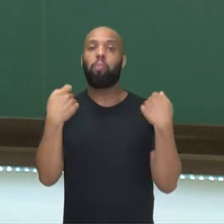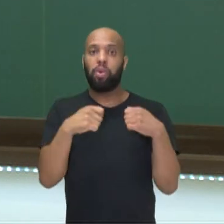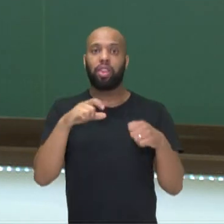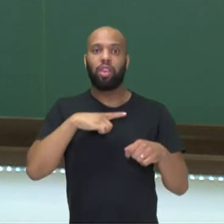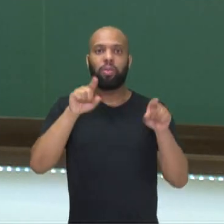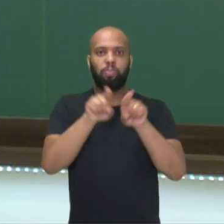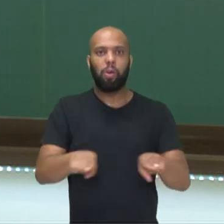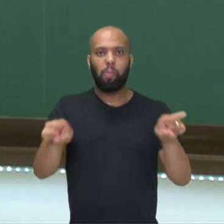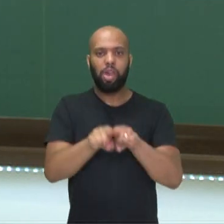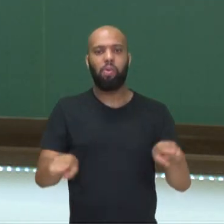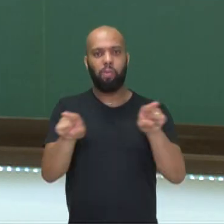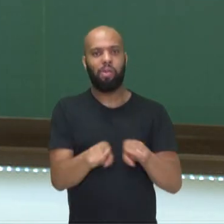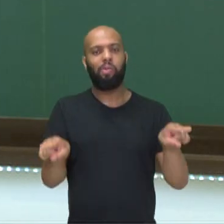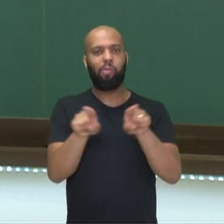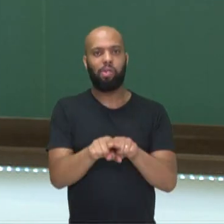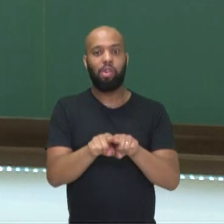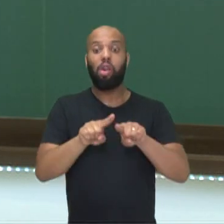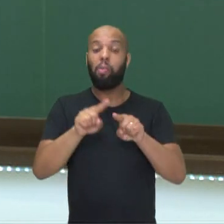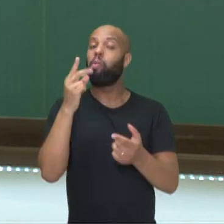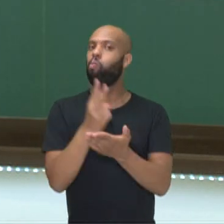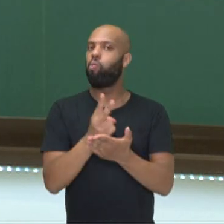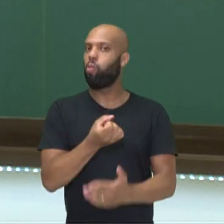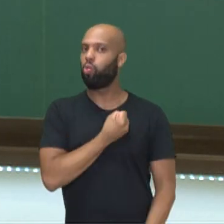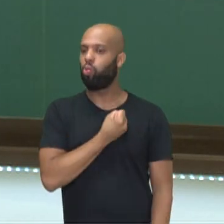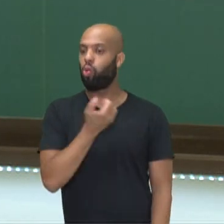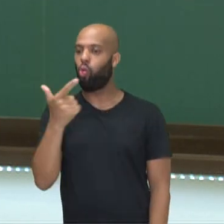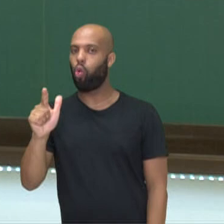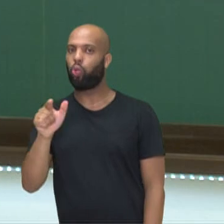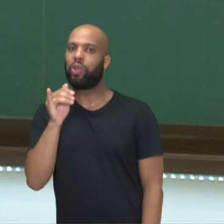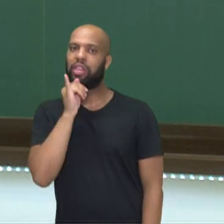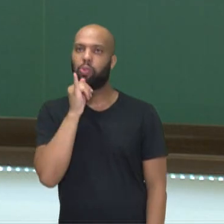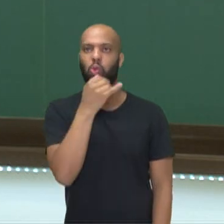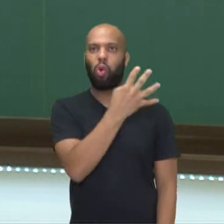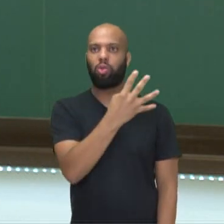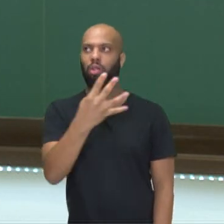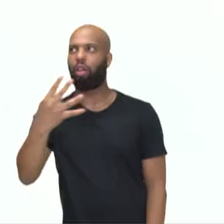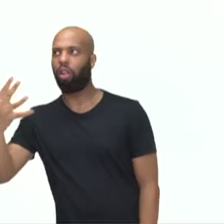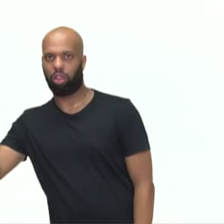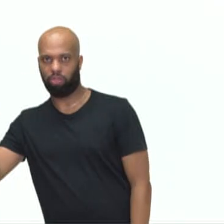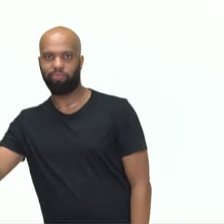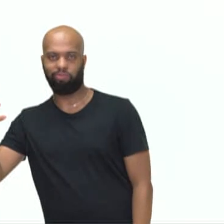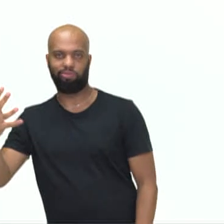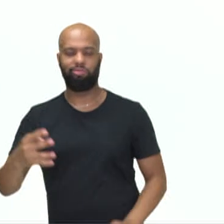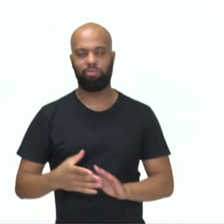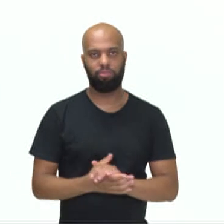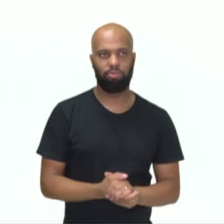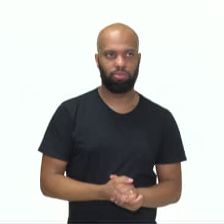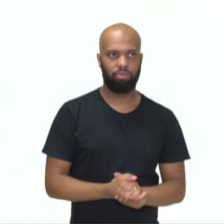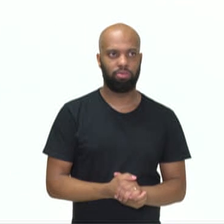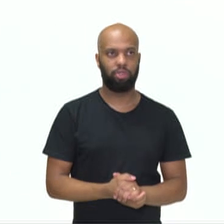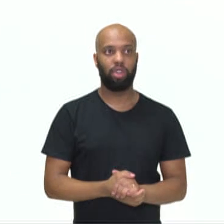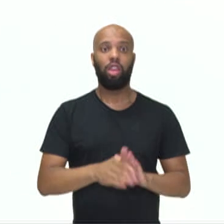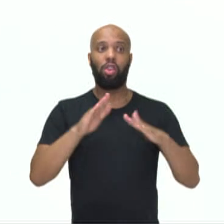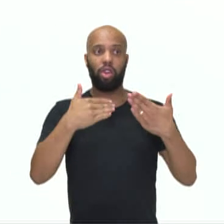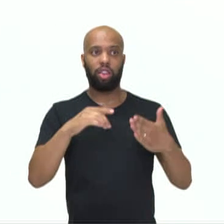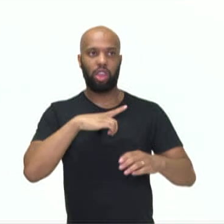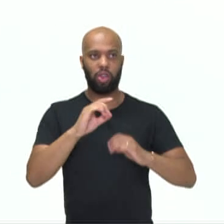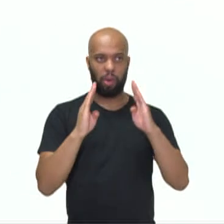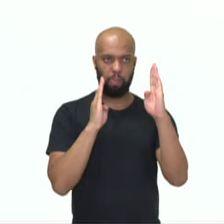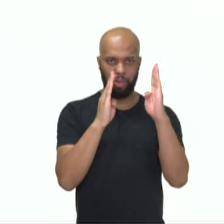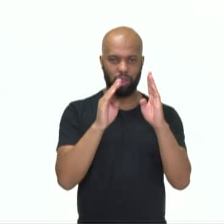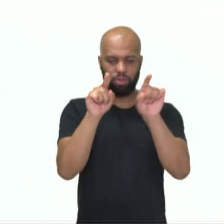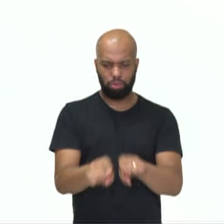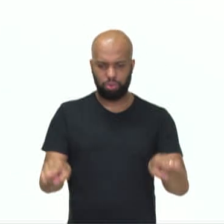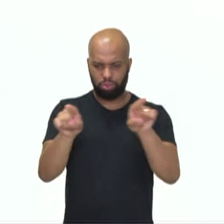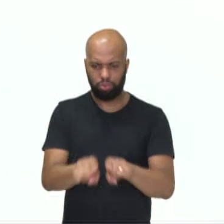que ter uma repetição de casas decimais de forma ordenada, tá bom? O período é a parte das casas decimais que se repete de forma